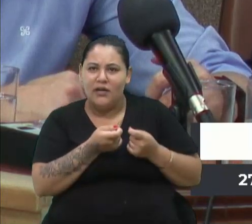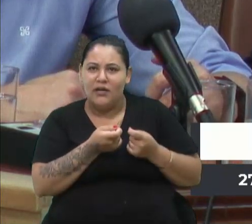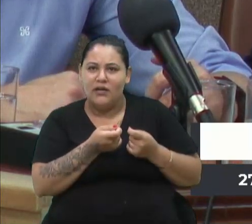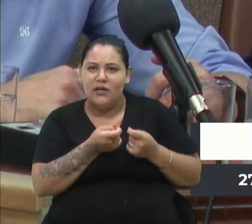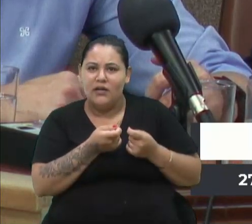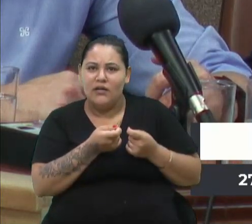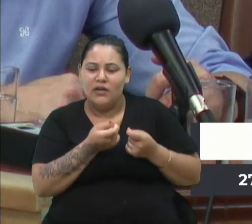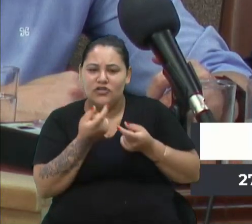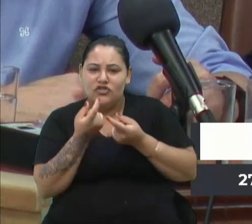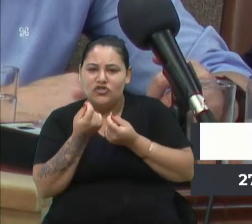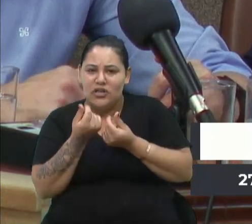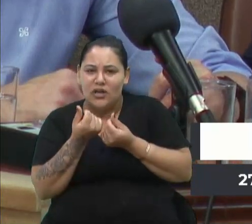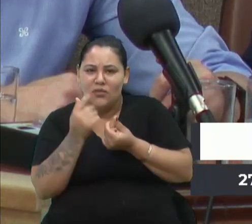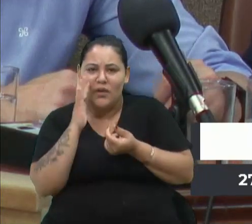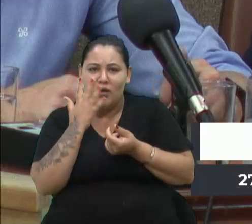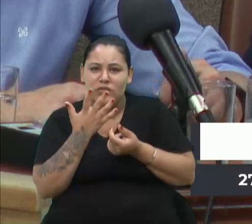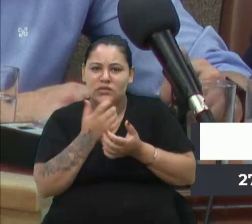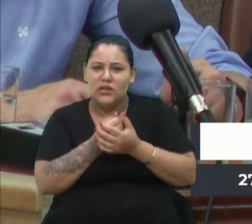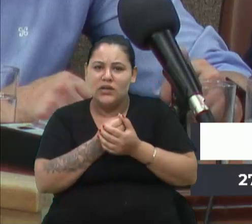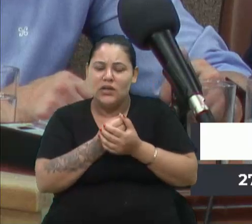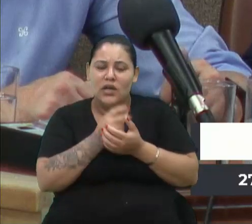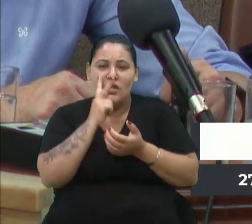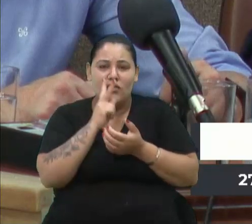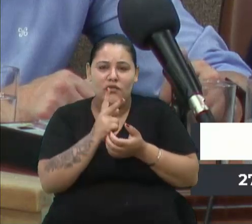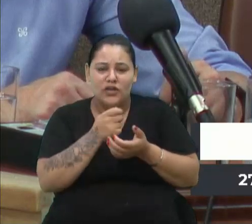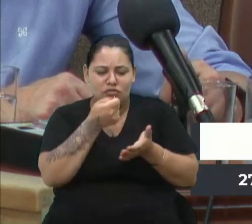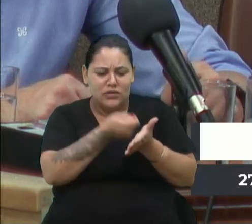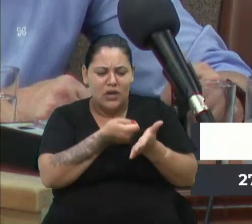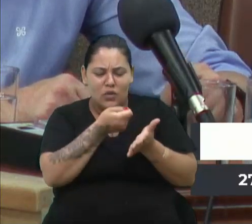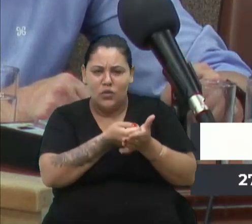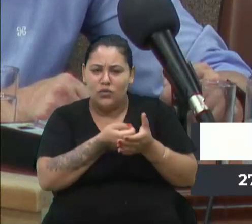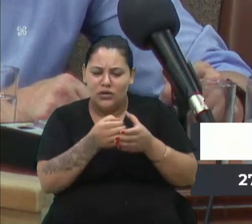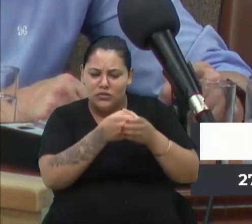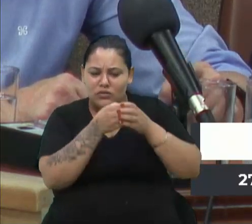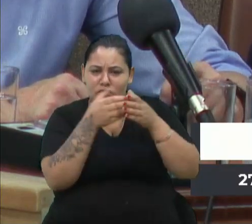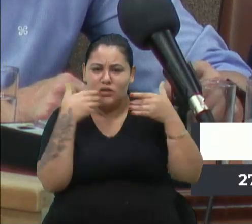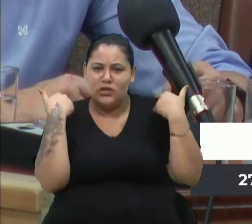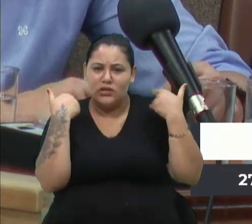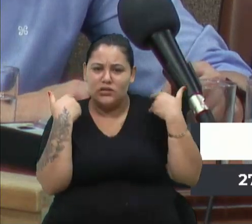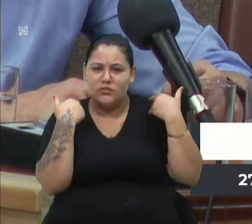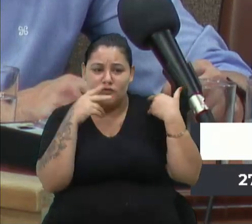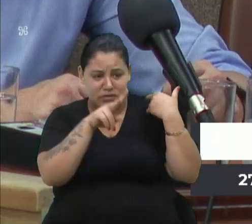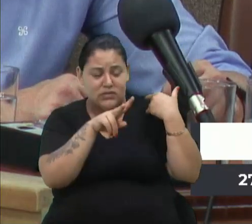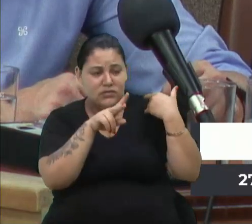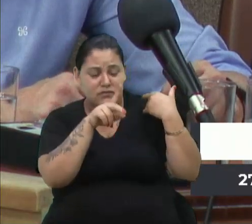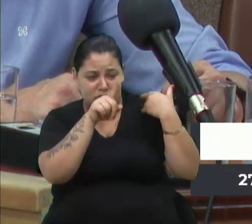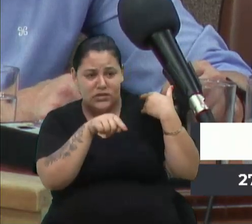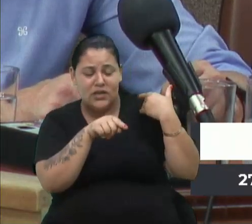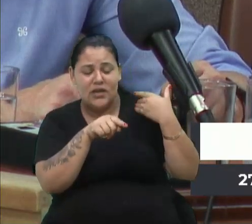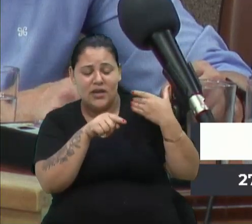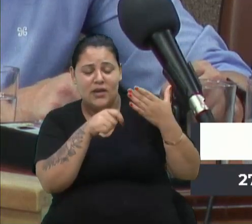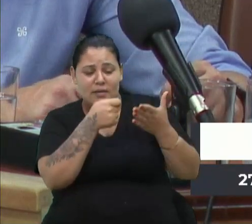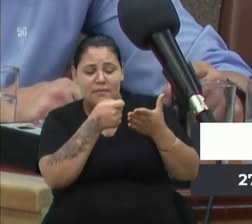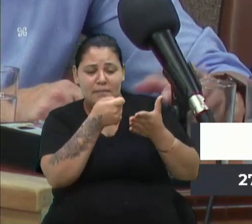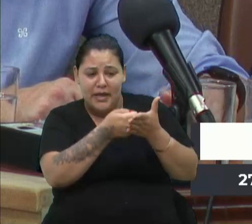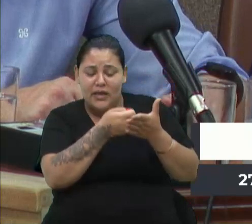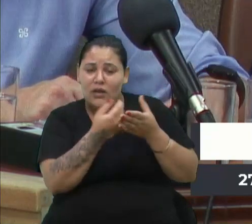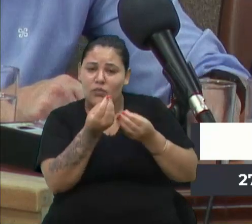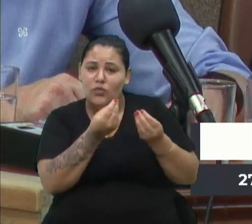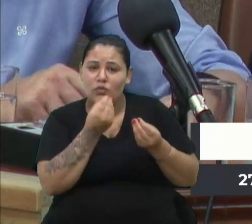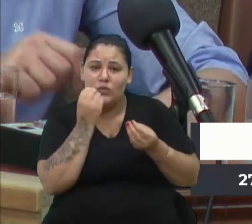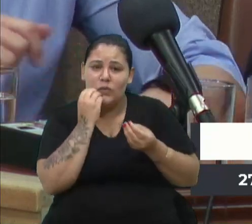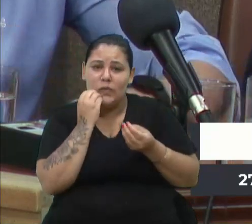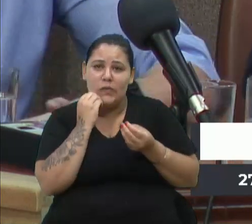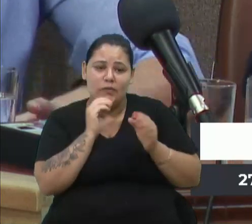aconteça. E eu vejo nas trincheiras da luta do turismo, que o senhor é um que batalha tanto, ao invés de facilitar, nós